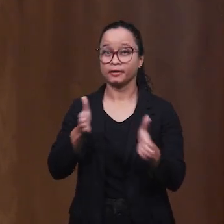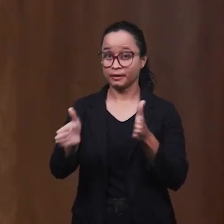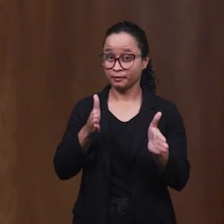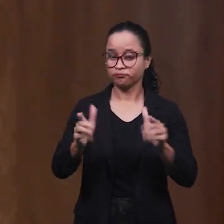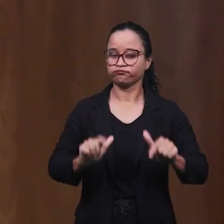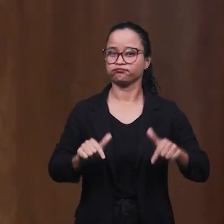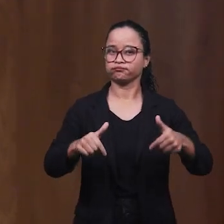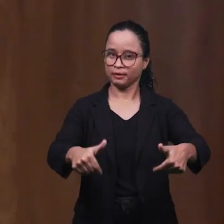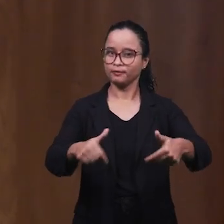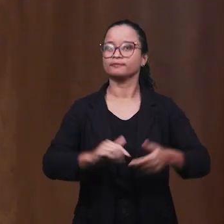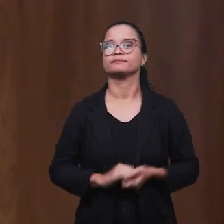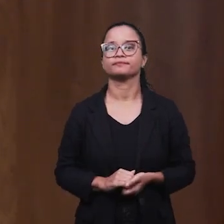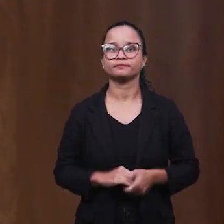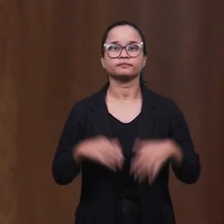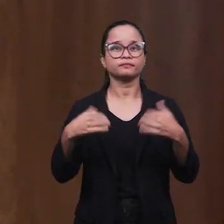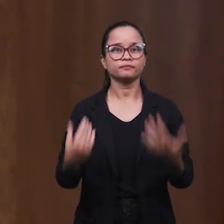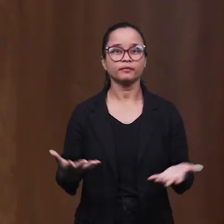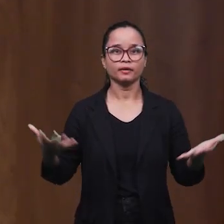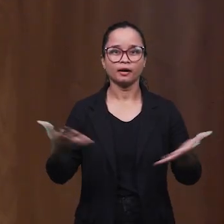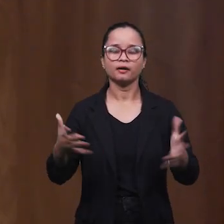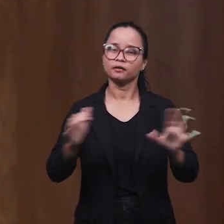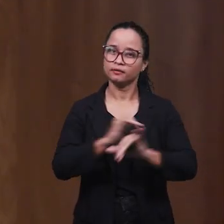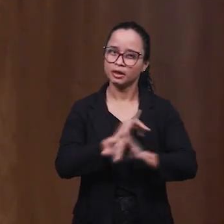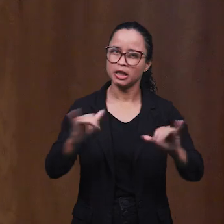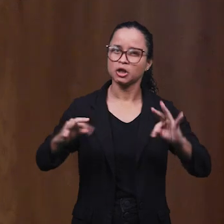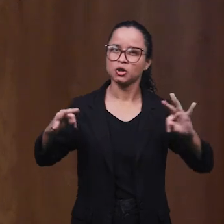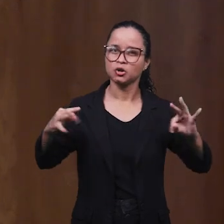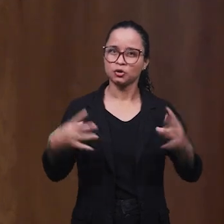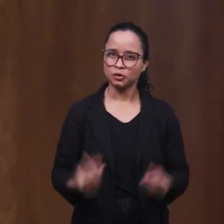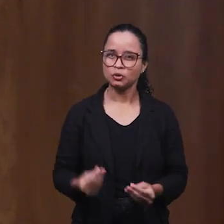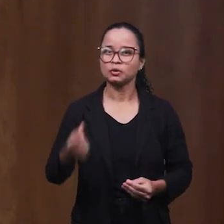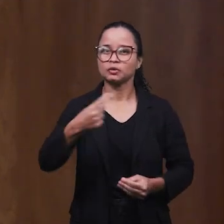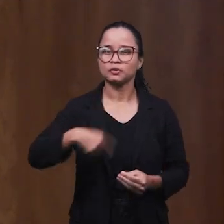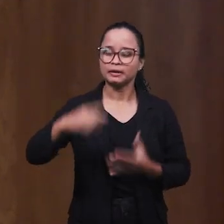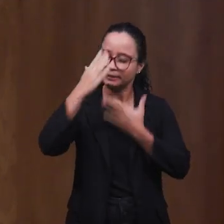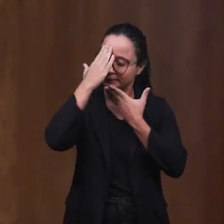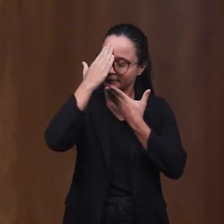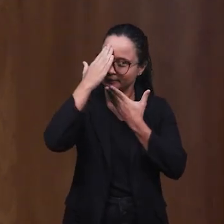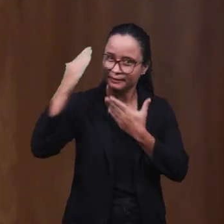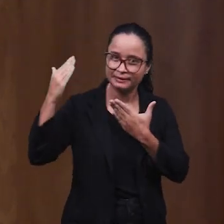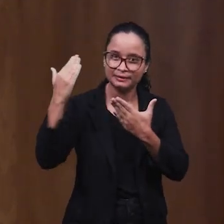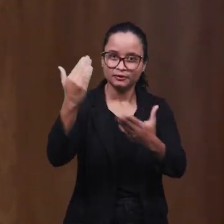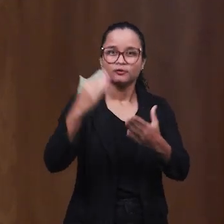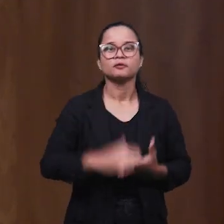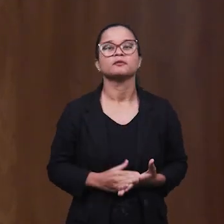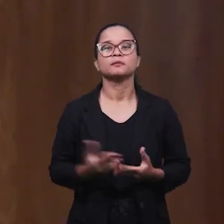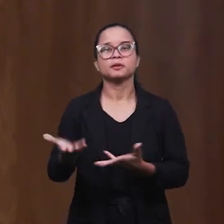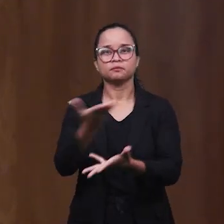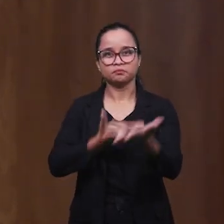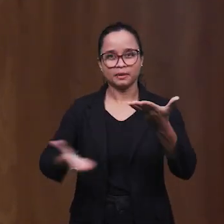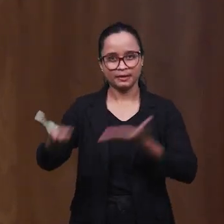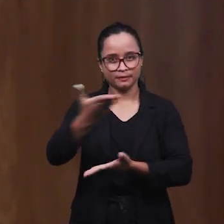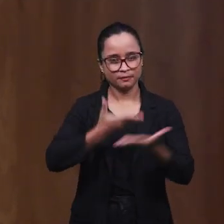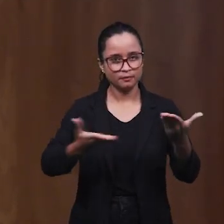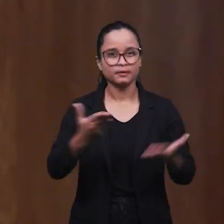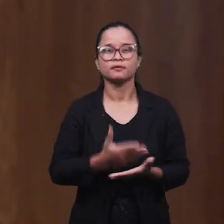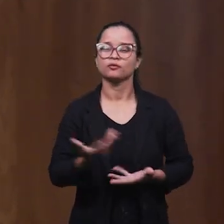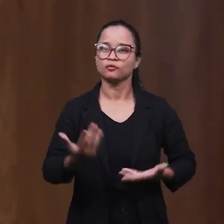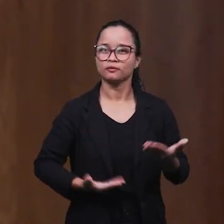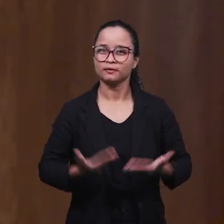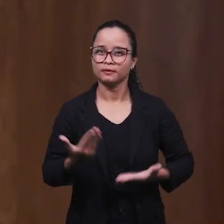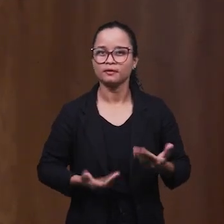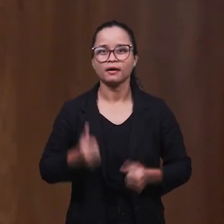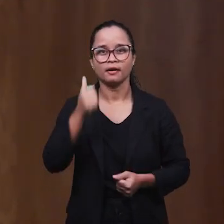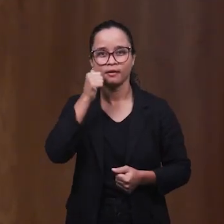Acessibilidade em Ação. Queremos expressar a todos a nossa profunda gratidão pela participação ativa dos irmãos,